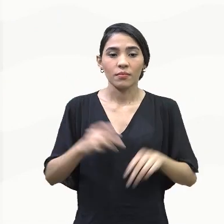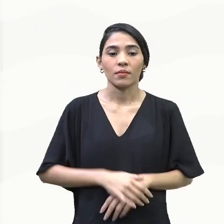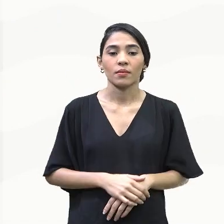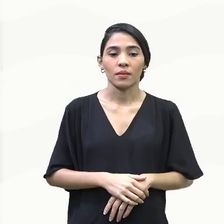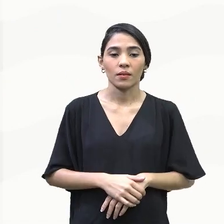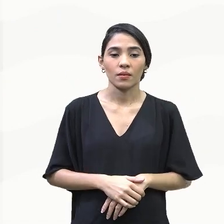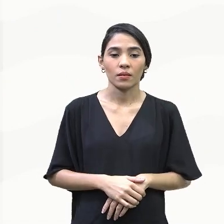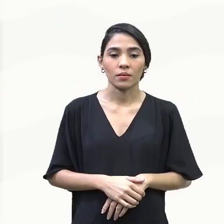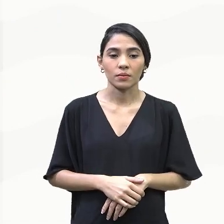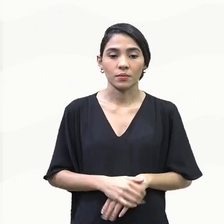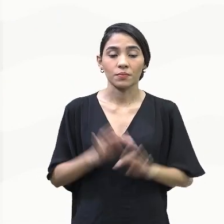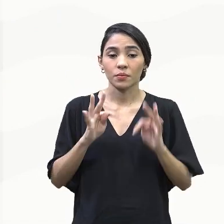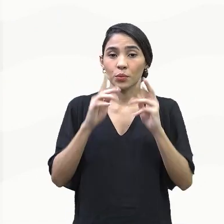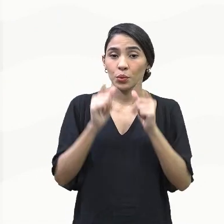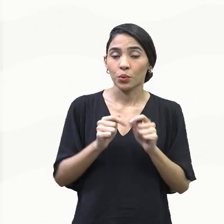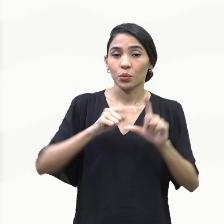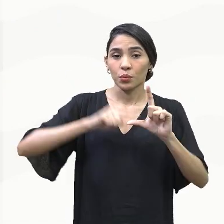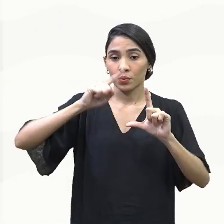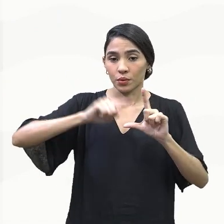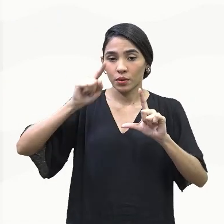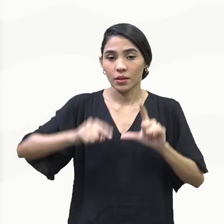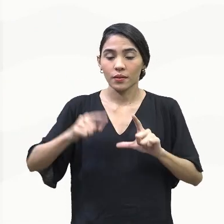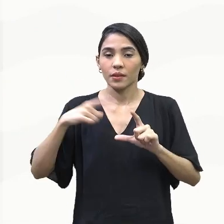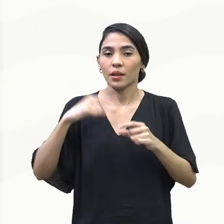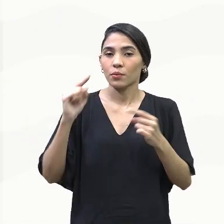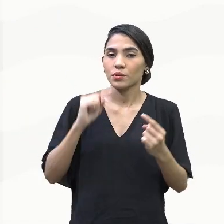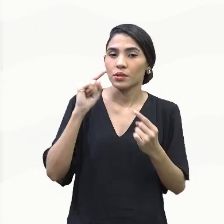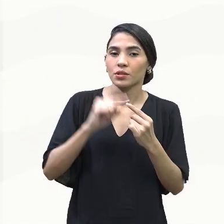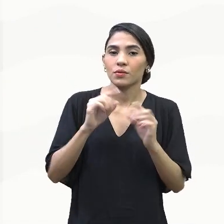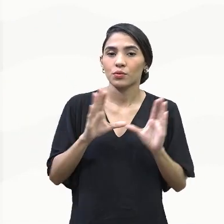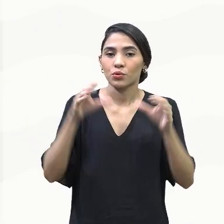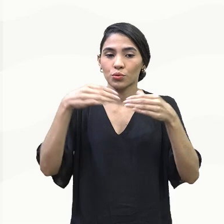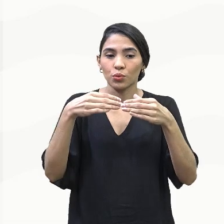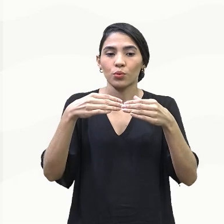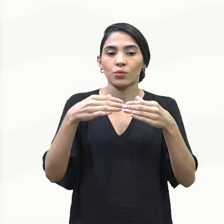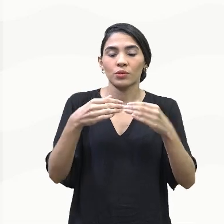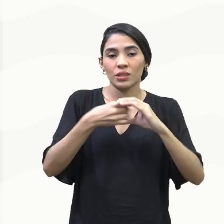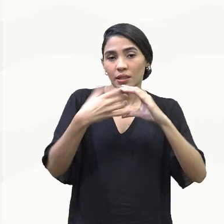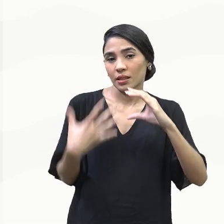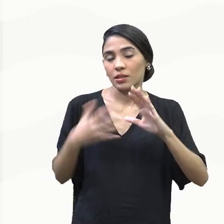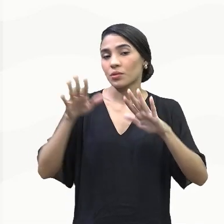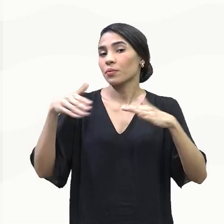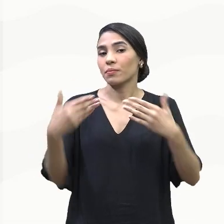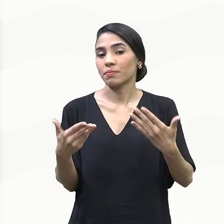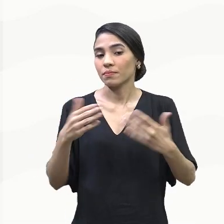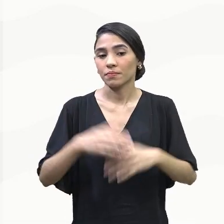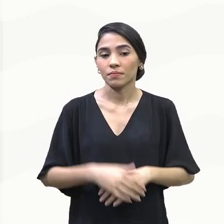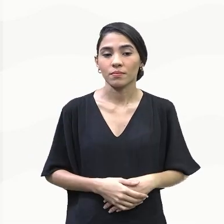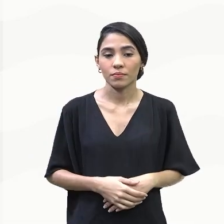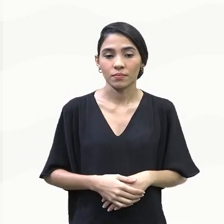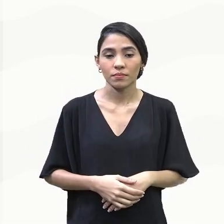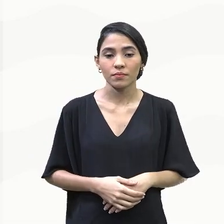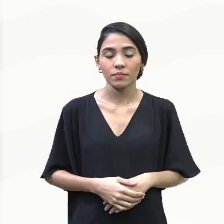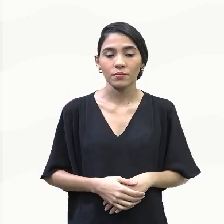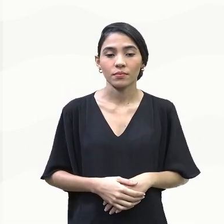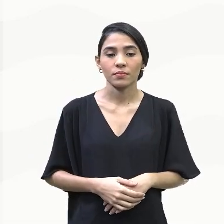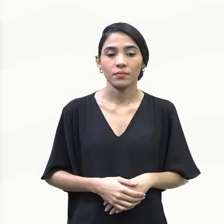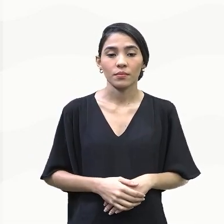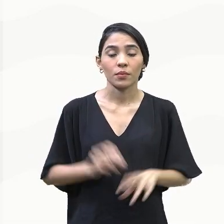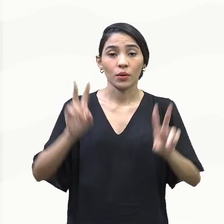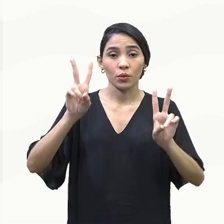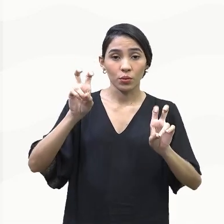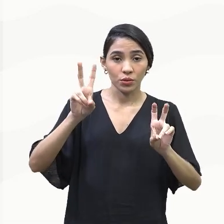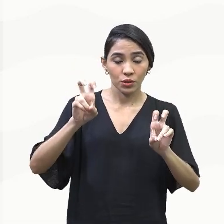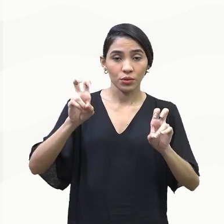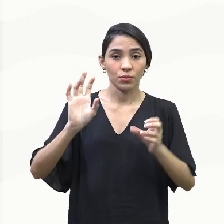aqui agora. Todos os gráficos, eles devem ter um conjunto de elementos. Quais são os elementos que devem compor um gráfico? O